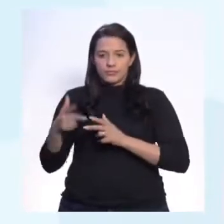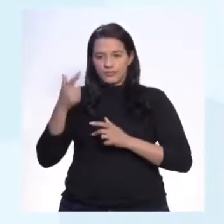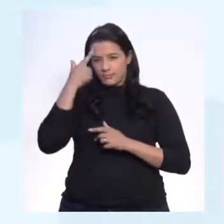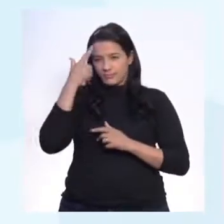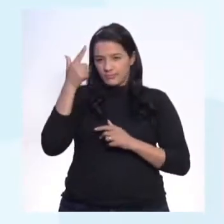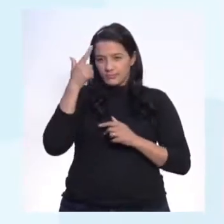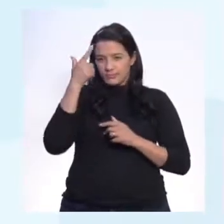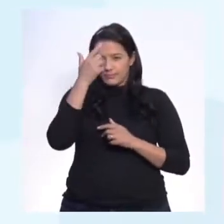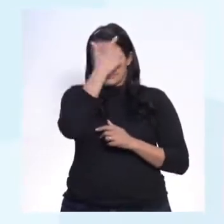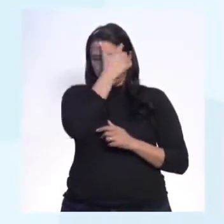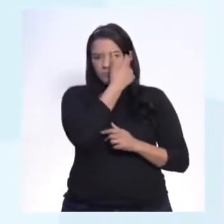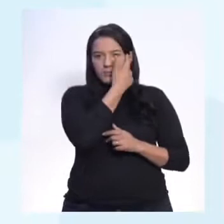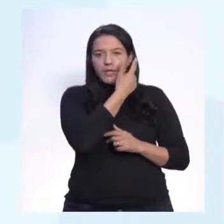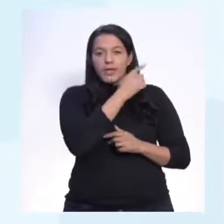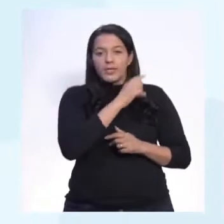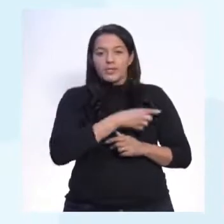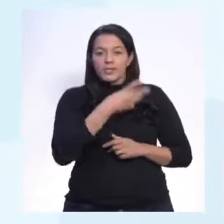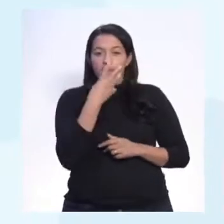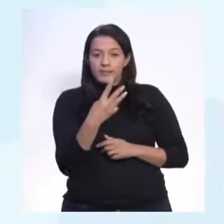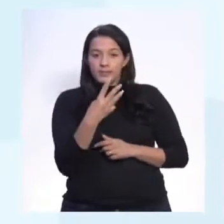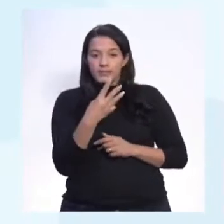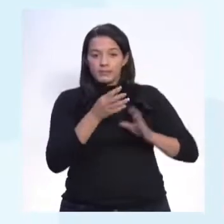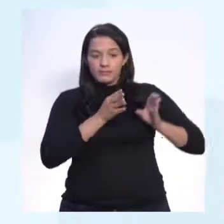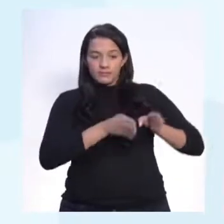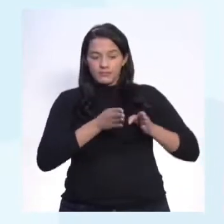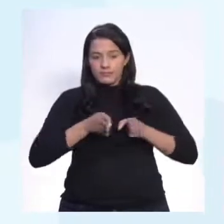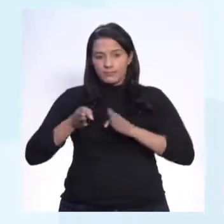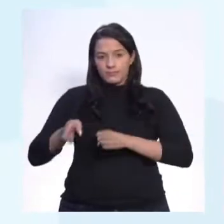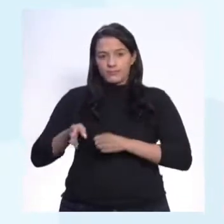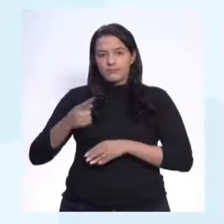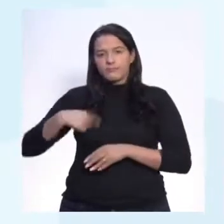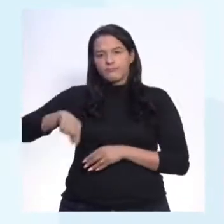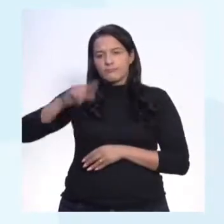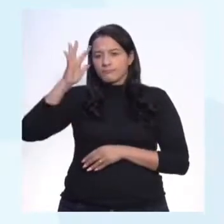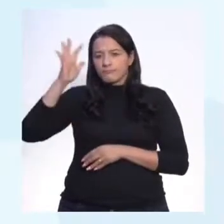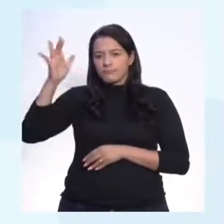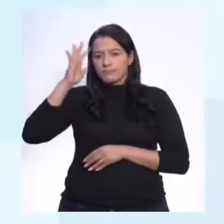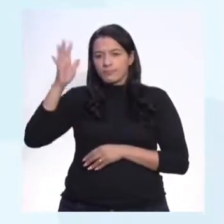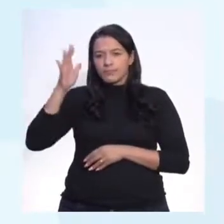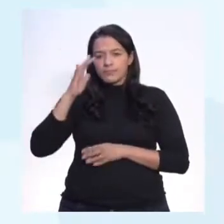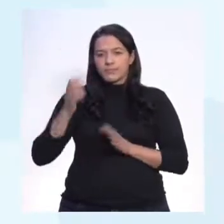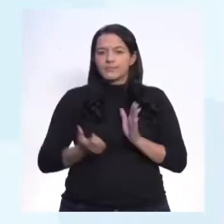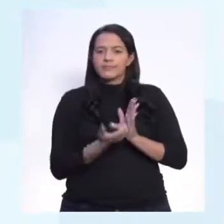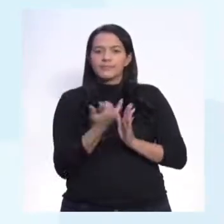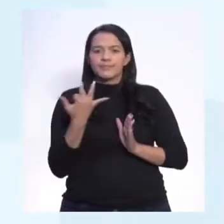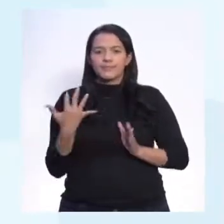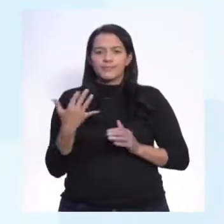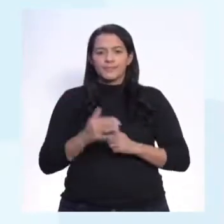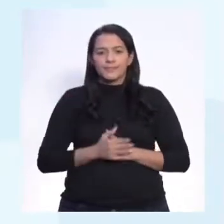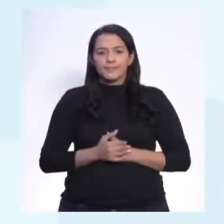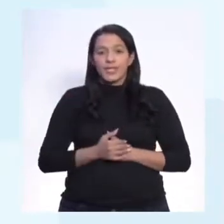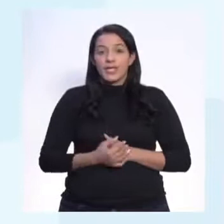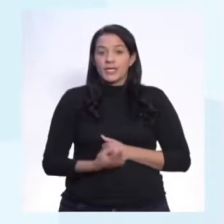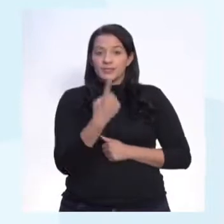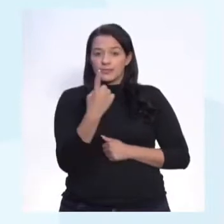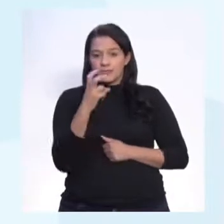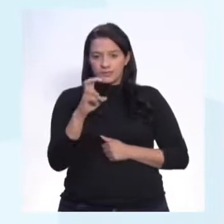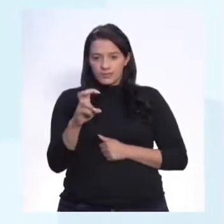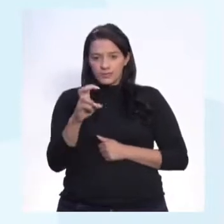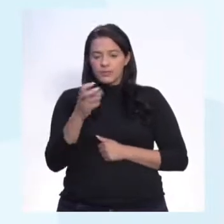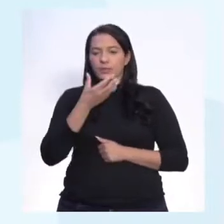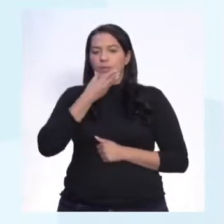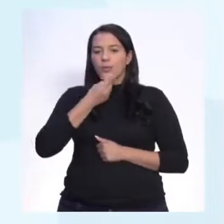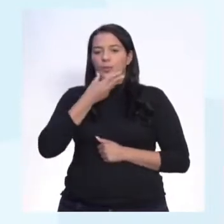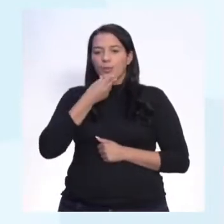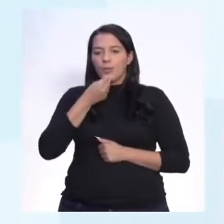eu tenho 3 posições para pensar nas quantidades. Dos 15 homens, vou